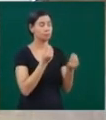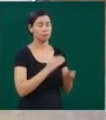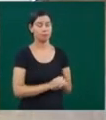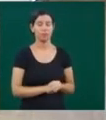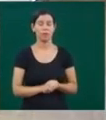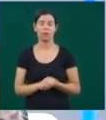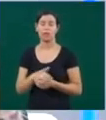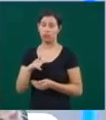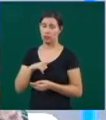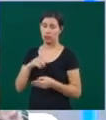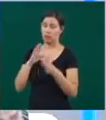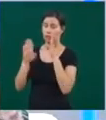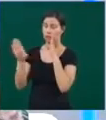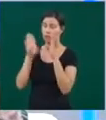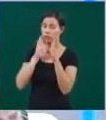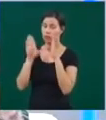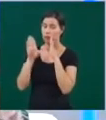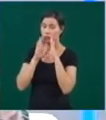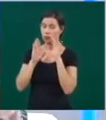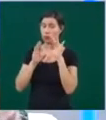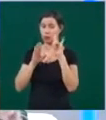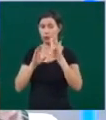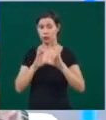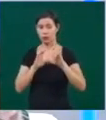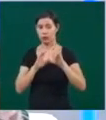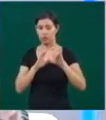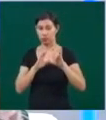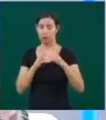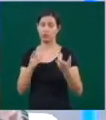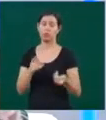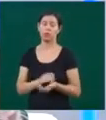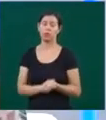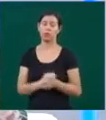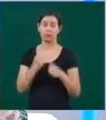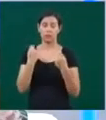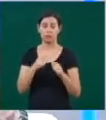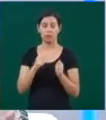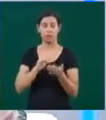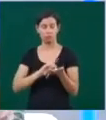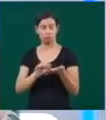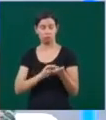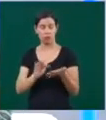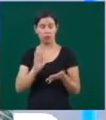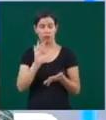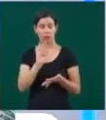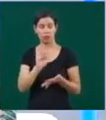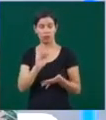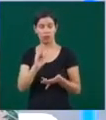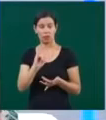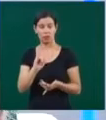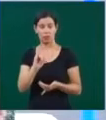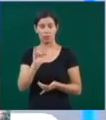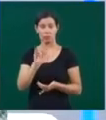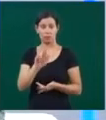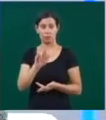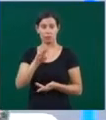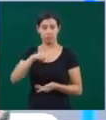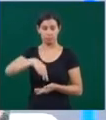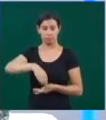digitar em conta no facebook no instagram também todas as redes sociais você digitar afirma contudo maiúsculo